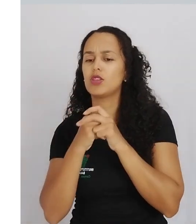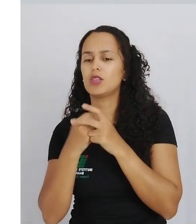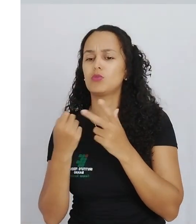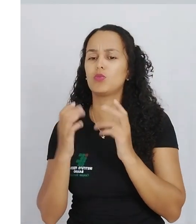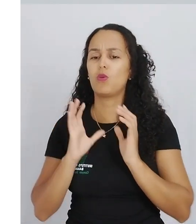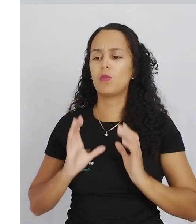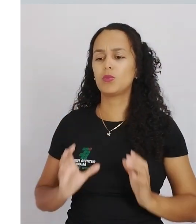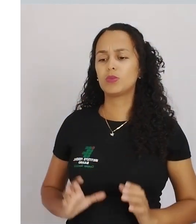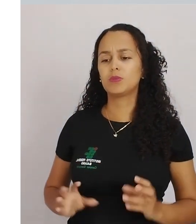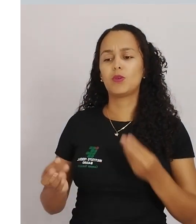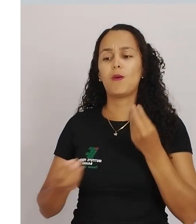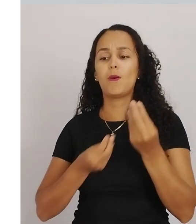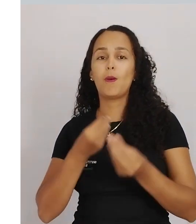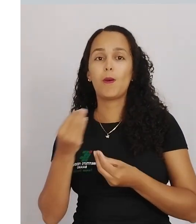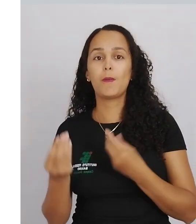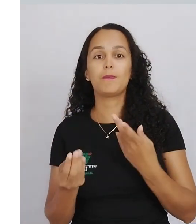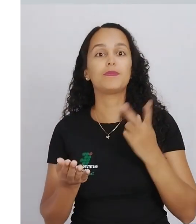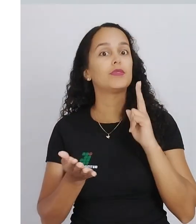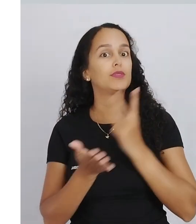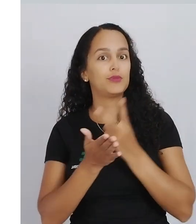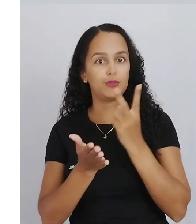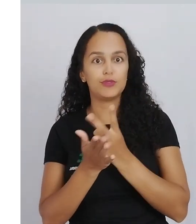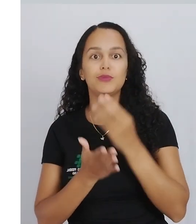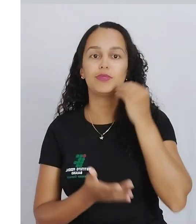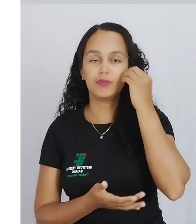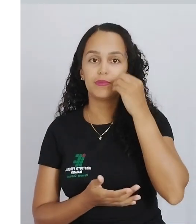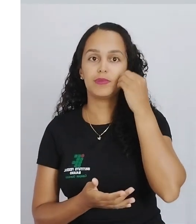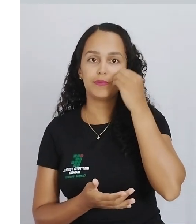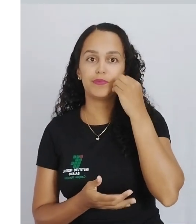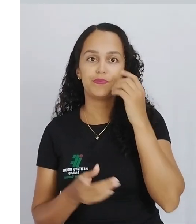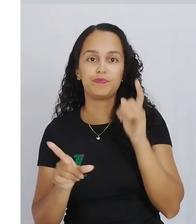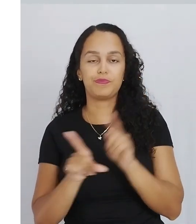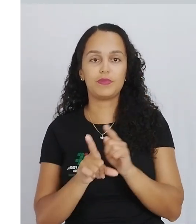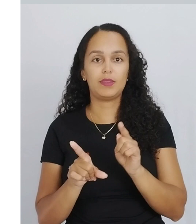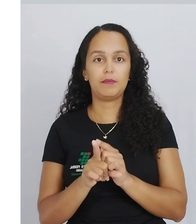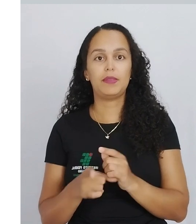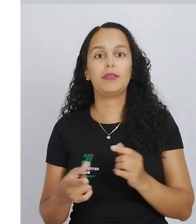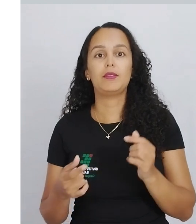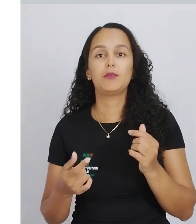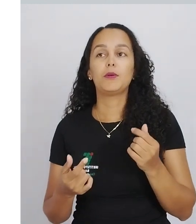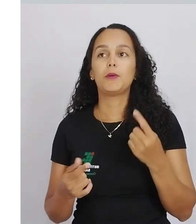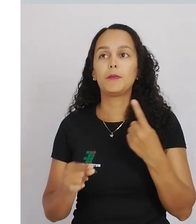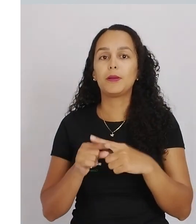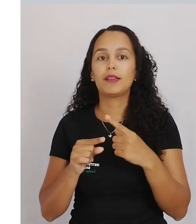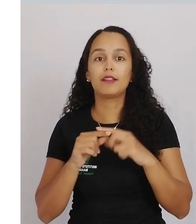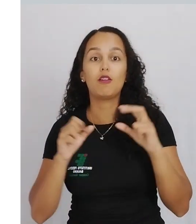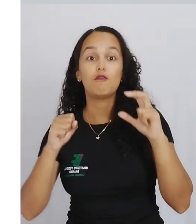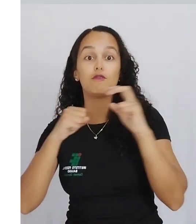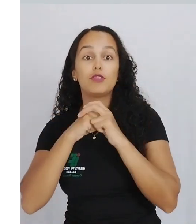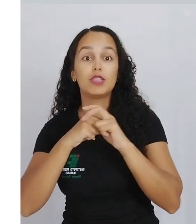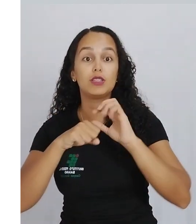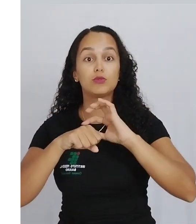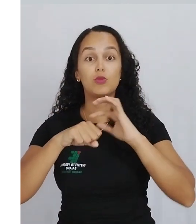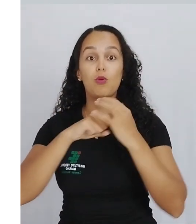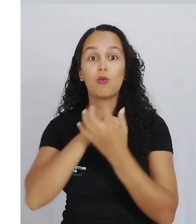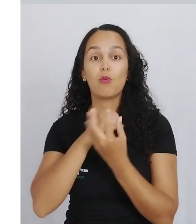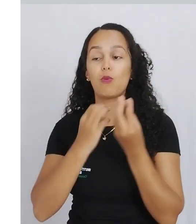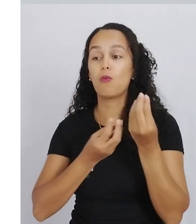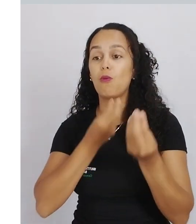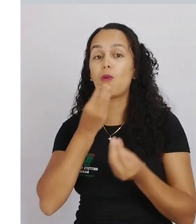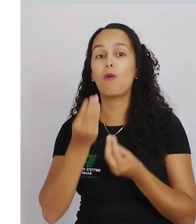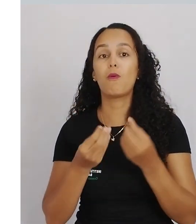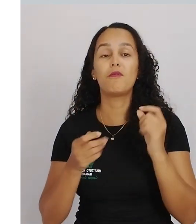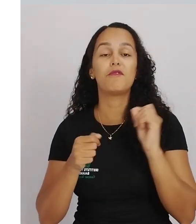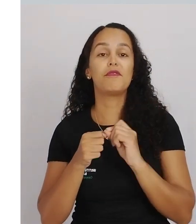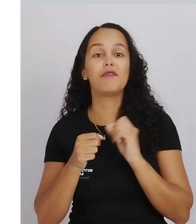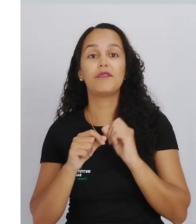esse vírus se comportava, e ainda acontecem muitos experimentos, né? Para entender melhor o que é que ele faz e como ele